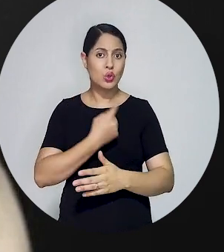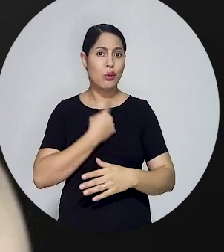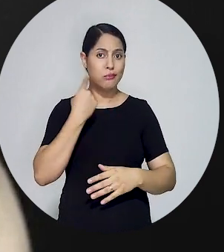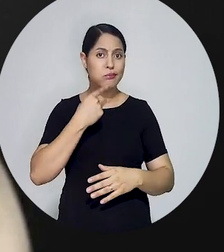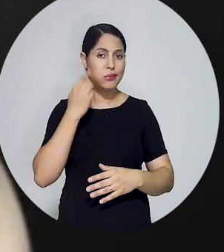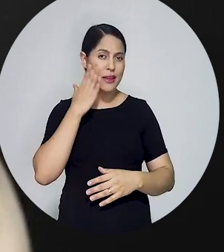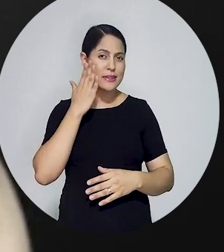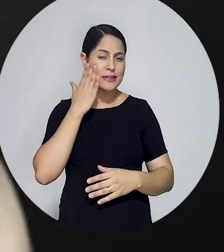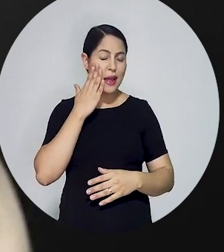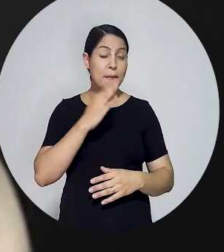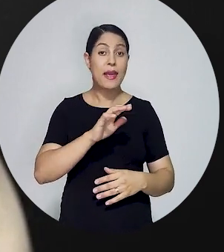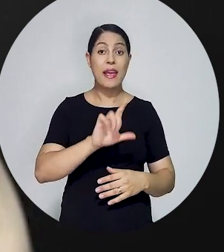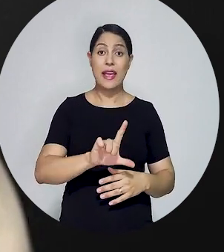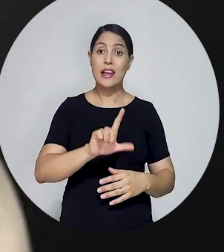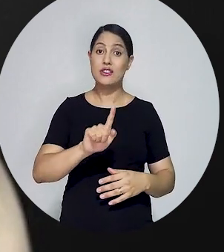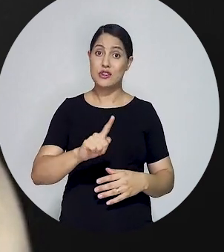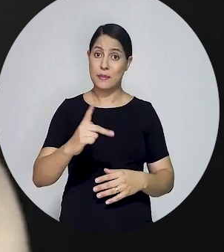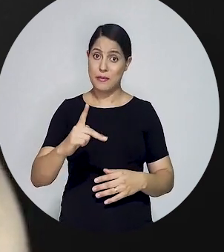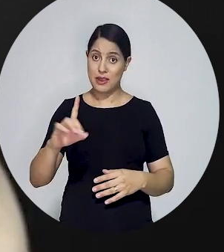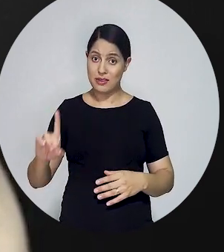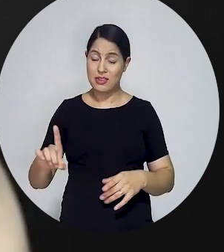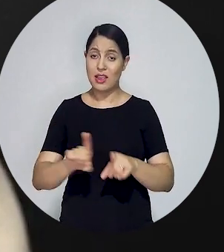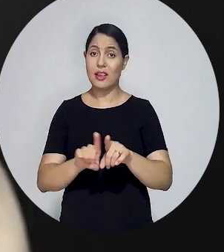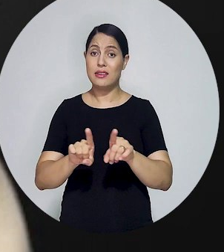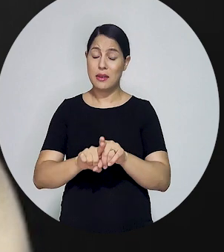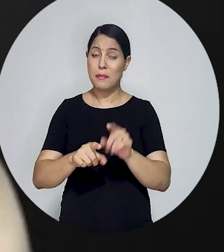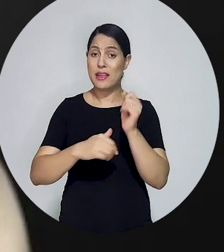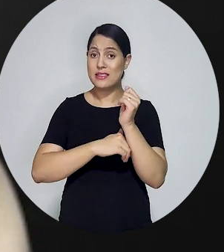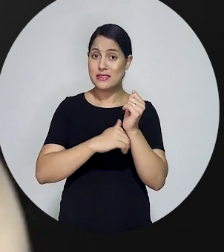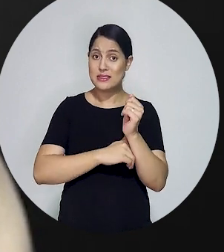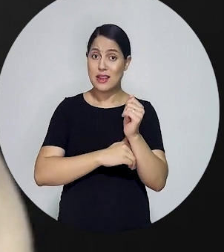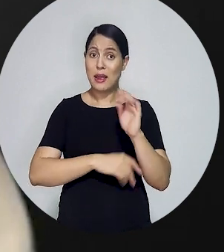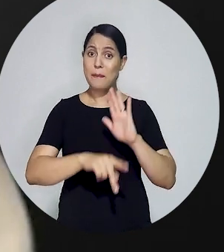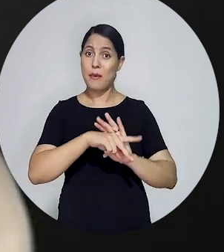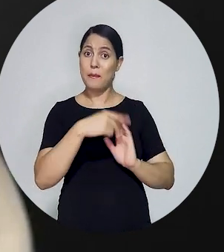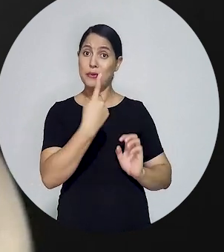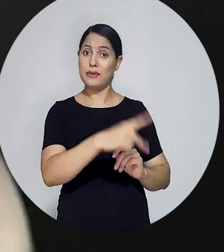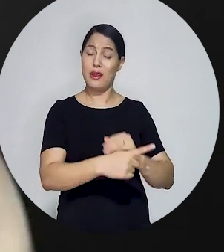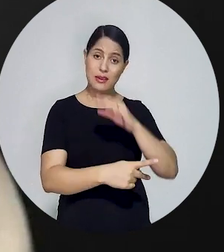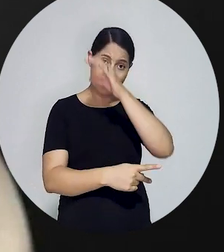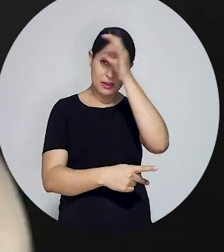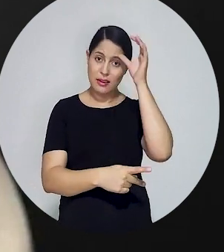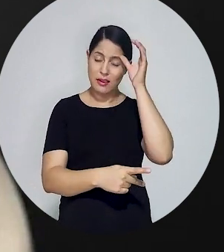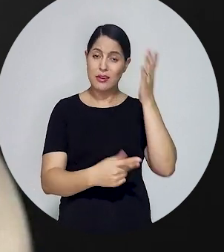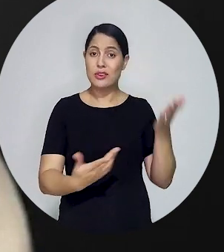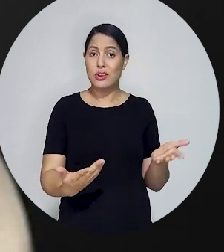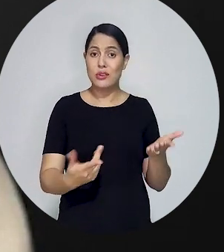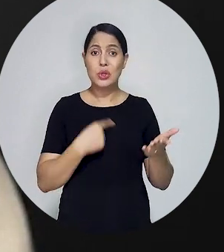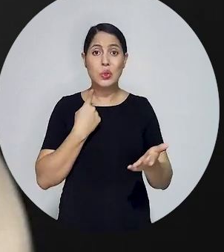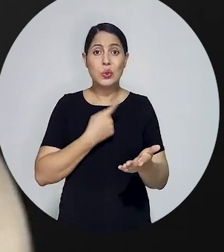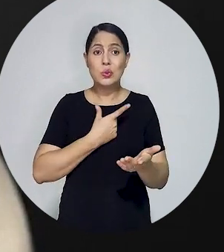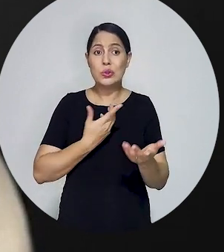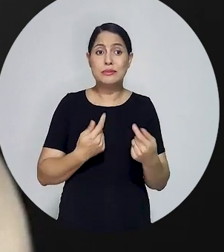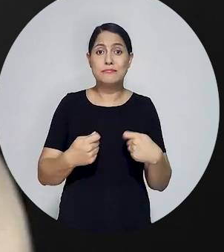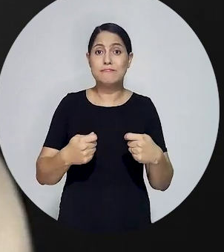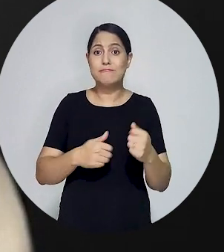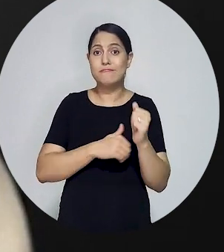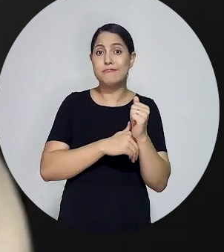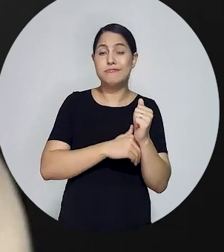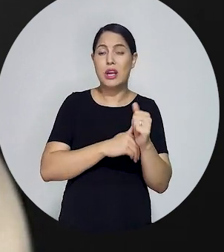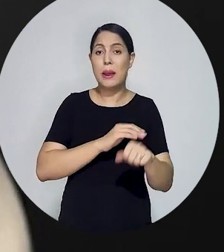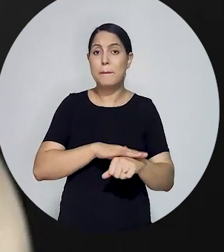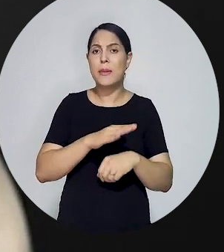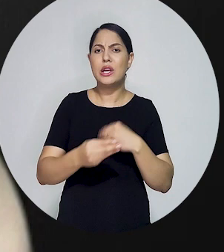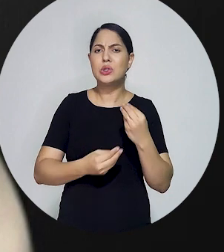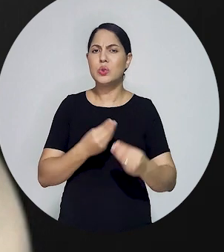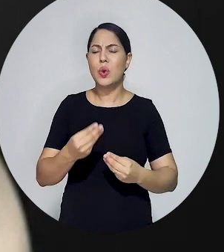toda a proteção que se tem que dar a esses dados, né, e a senha do gov.br, está sendo, e houve um acordo também com o Ministério,